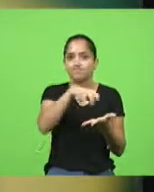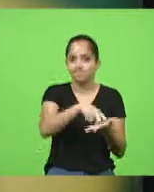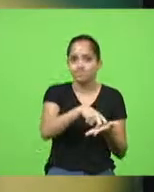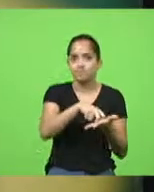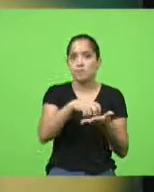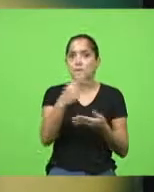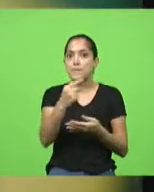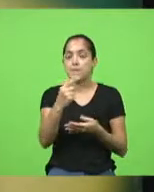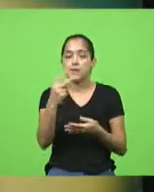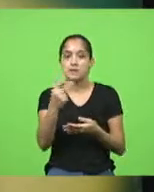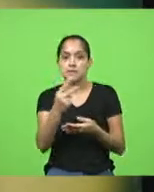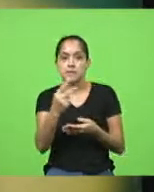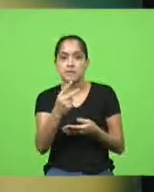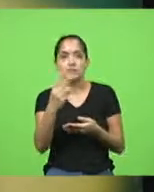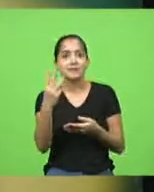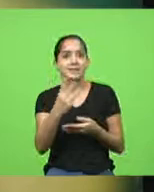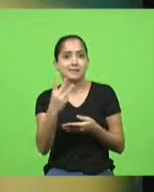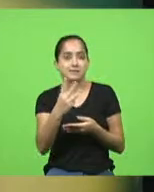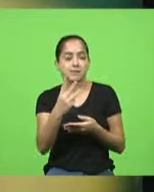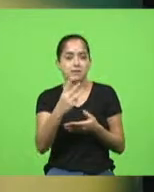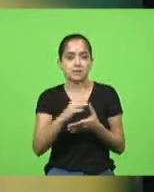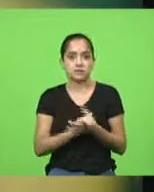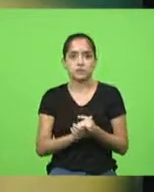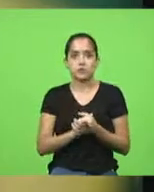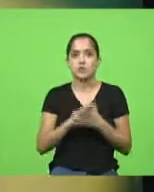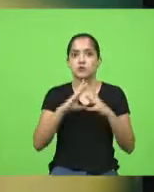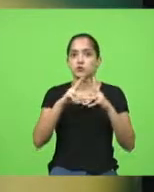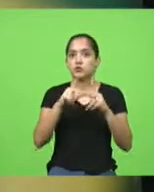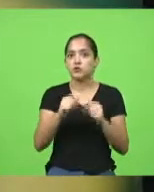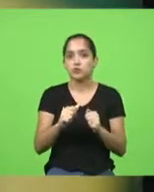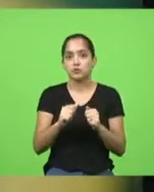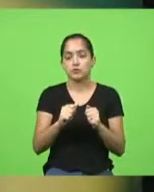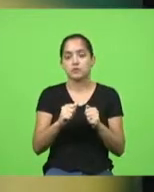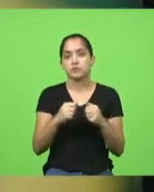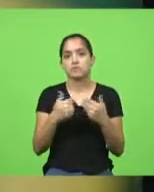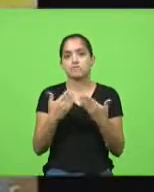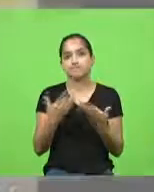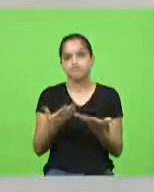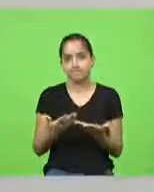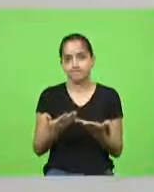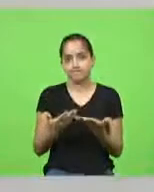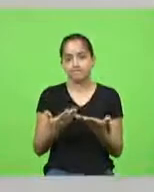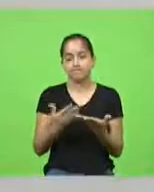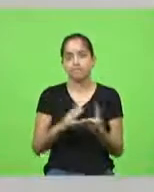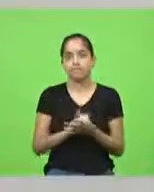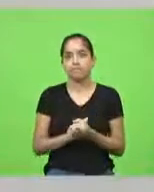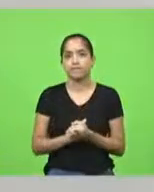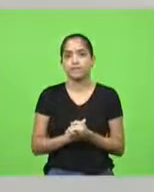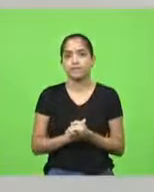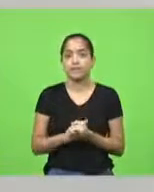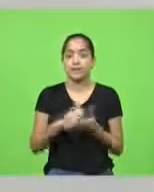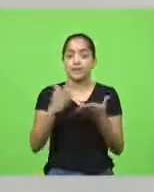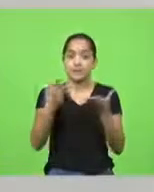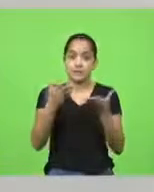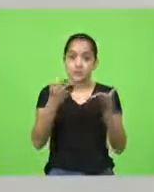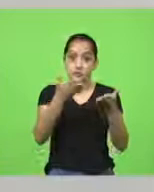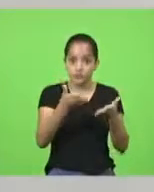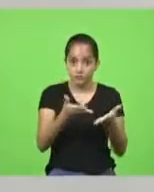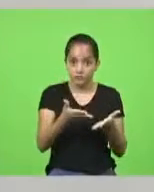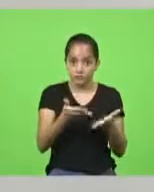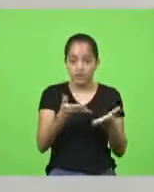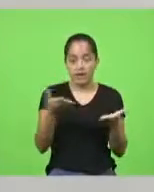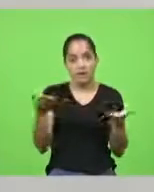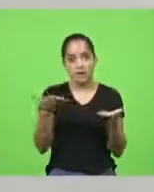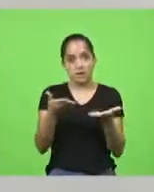de segundo, de terceiro, de todos os graus. De todos os graus. Aí chega,